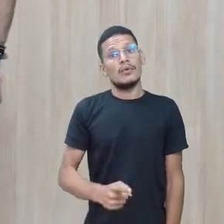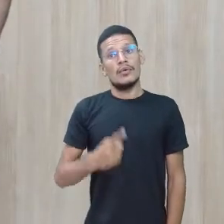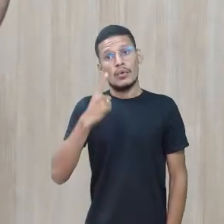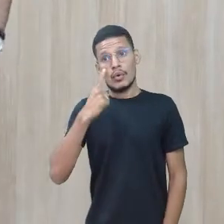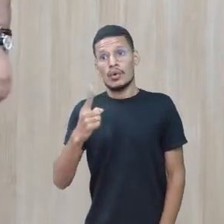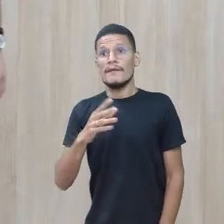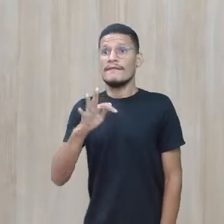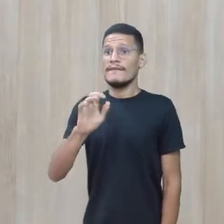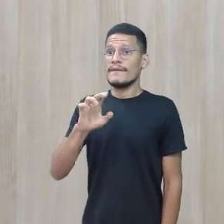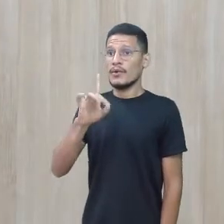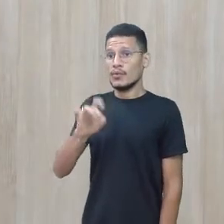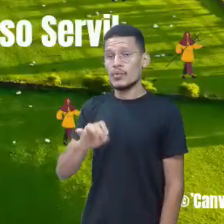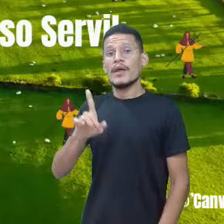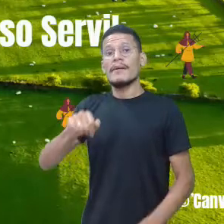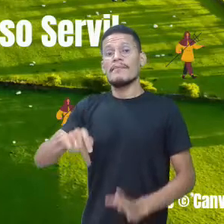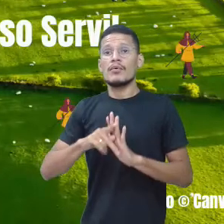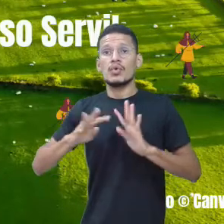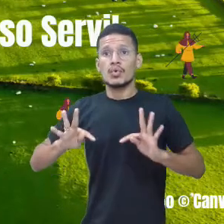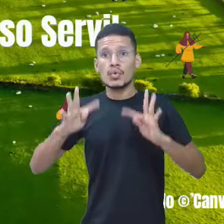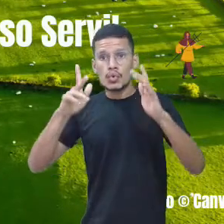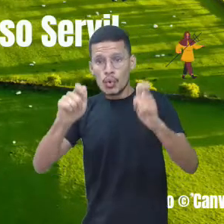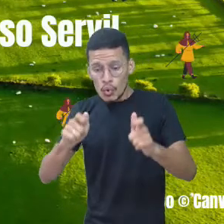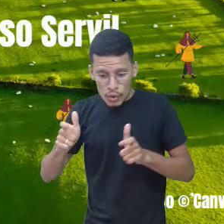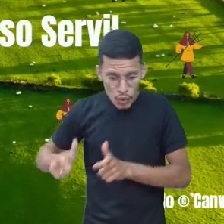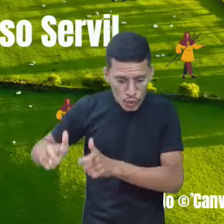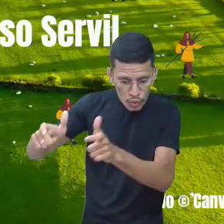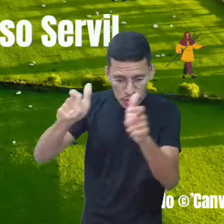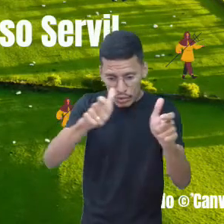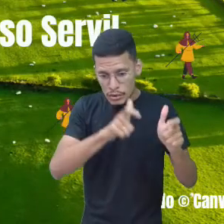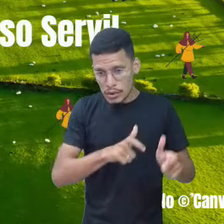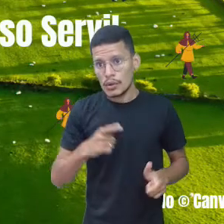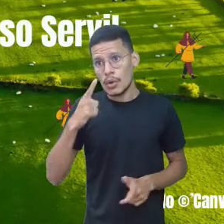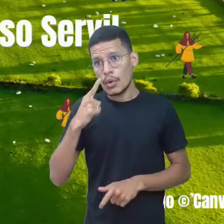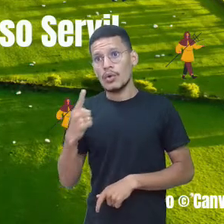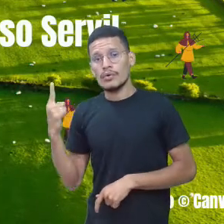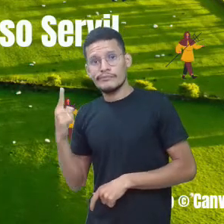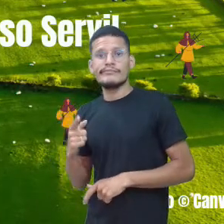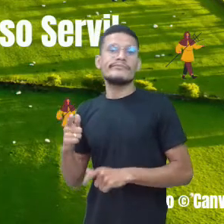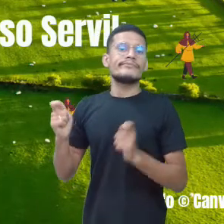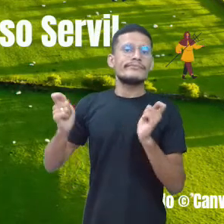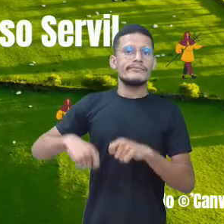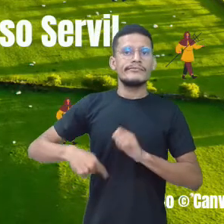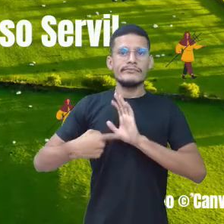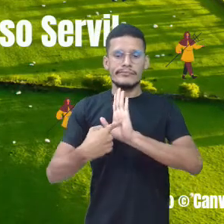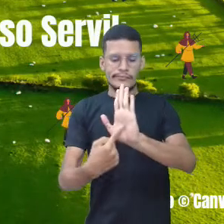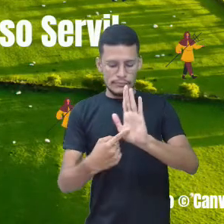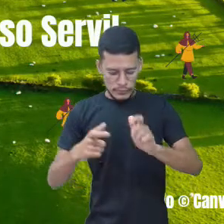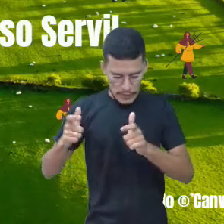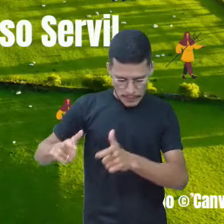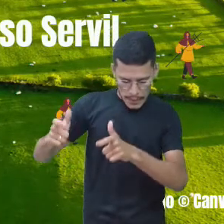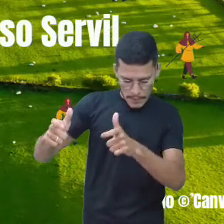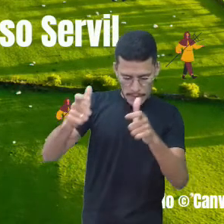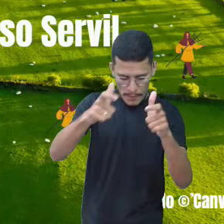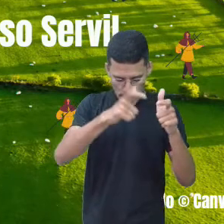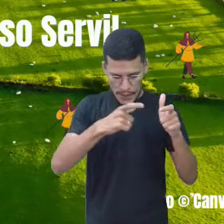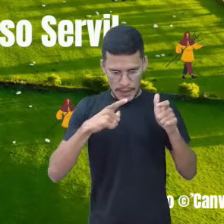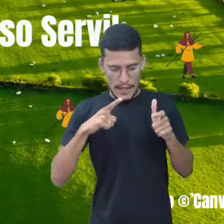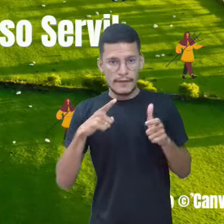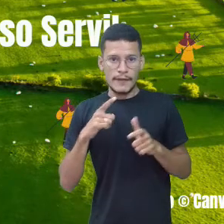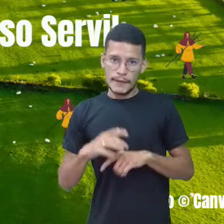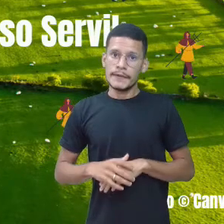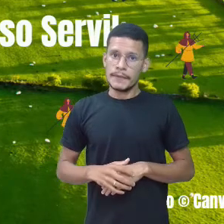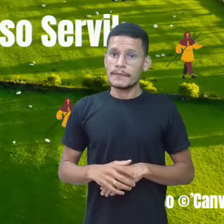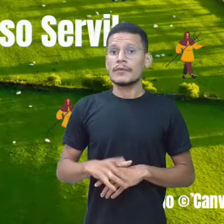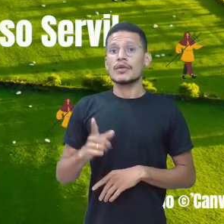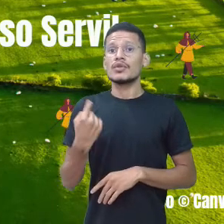o feudo, né, era toda a grande propriedade, né? Convencionou-se, né, colocar o feudo como toda a grande propriedade. Então